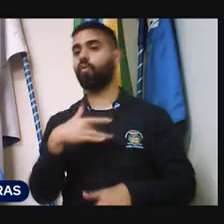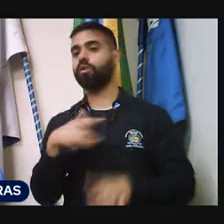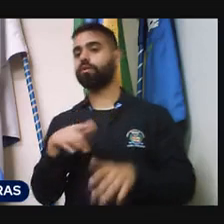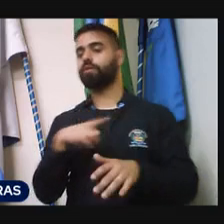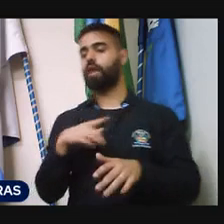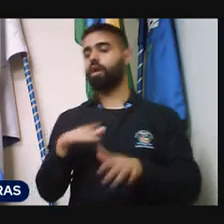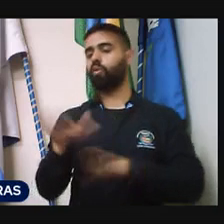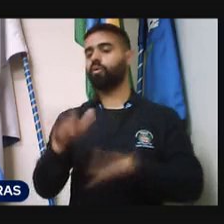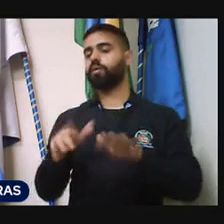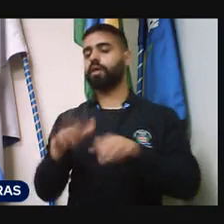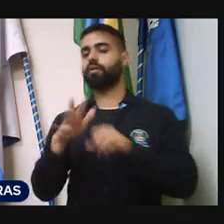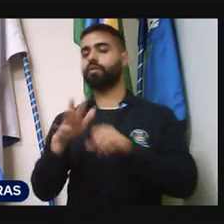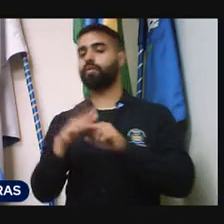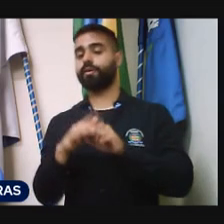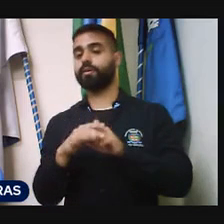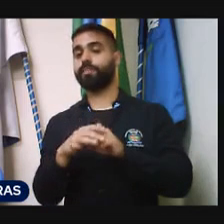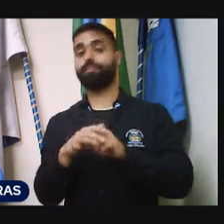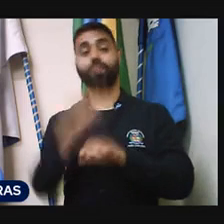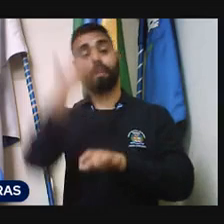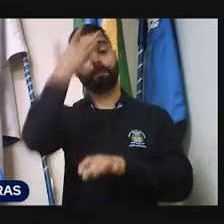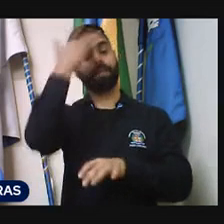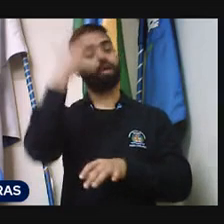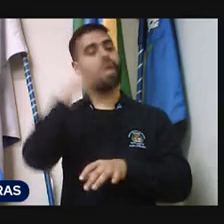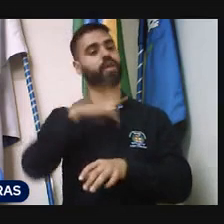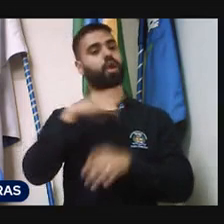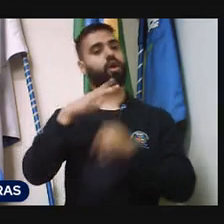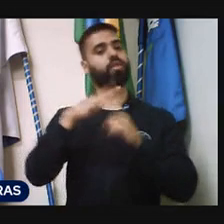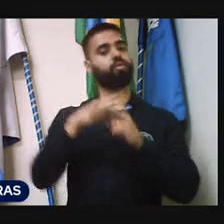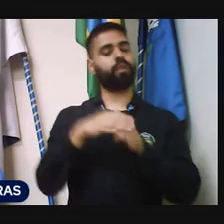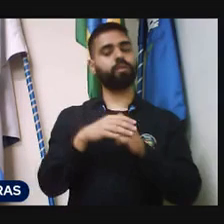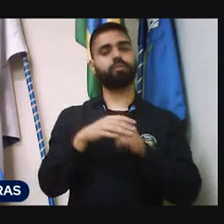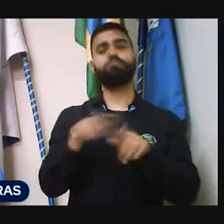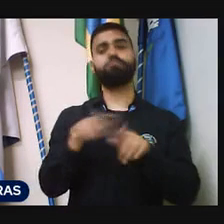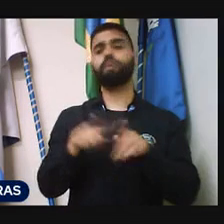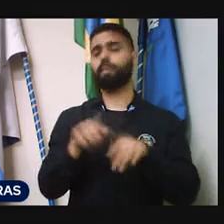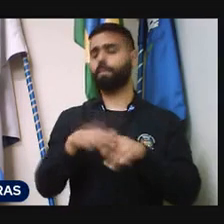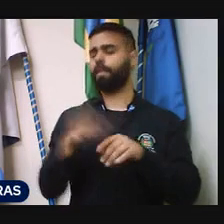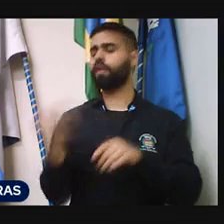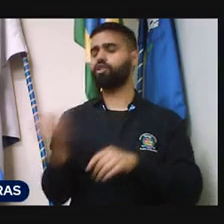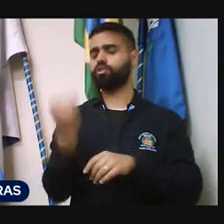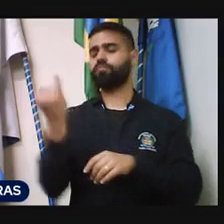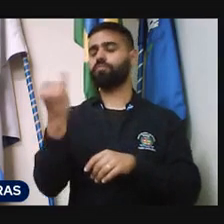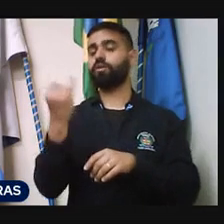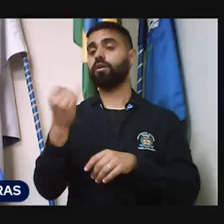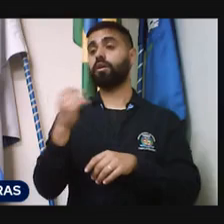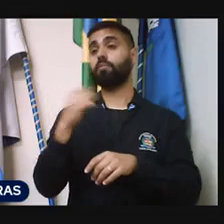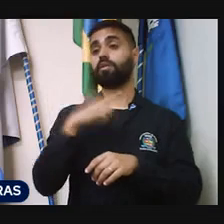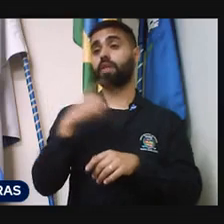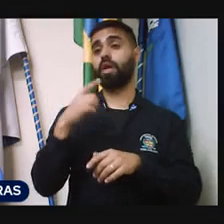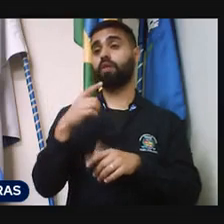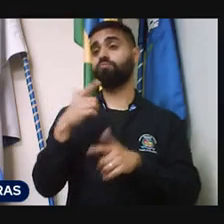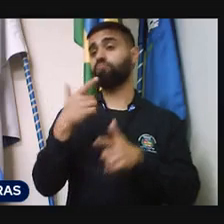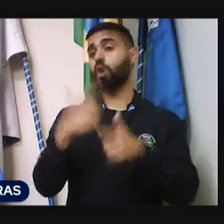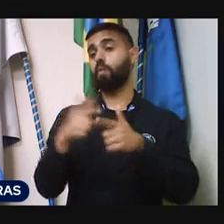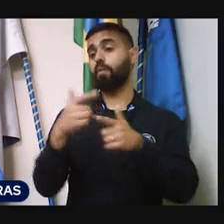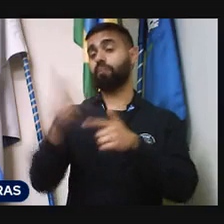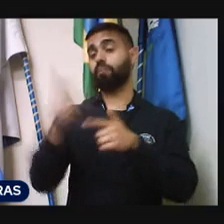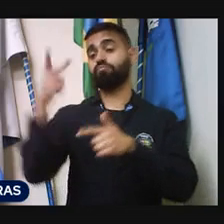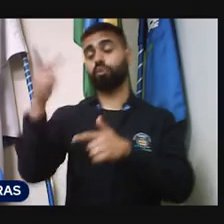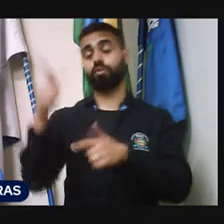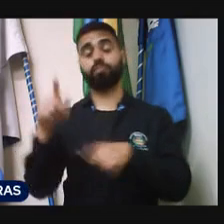doenças e para a pessoa com deficiência é ainda mais importante para ajudar a evitar o aparecimento de problemas secundários